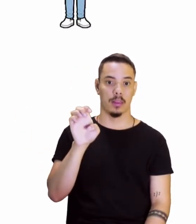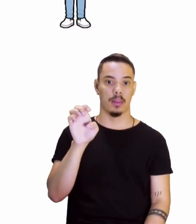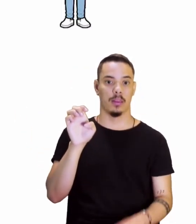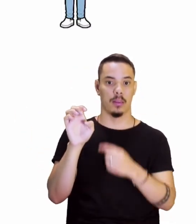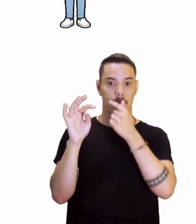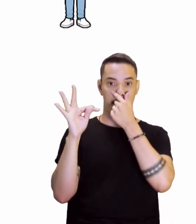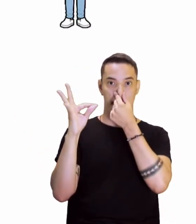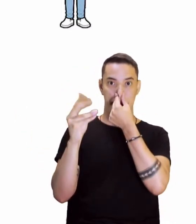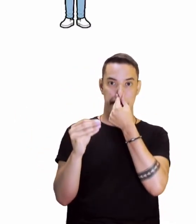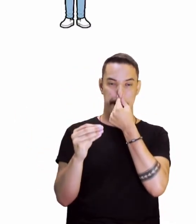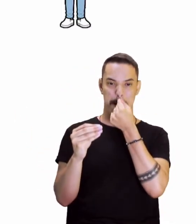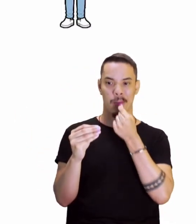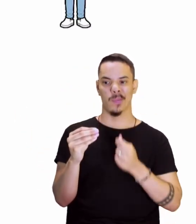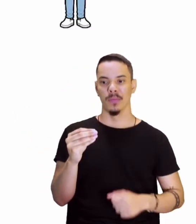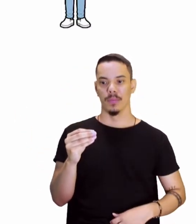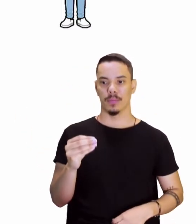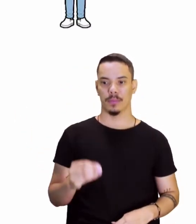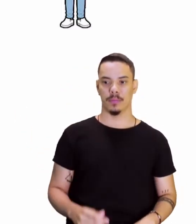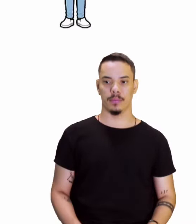tudo que vê.